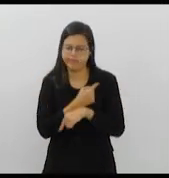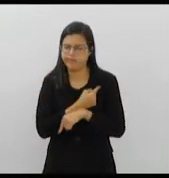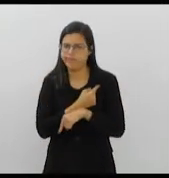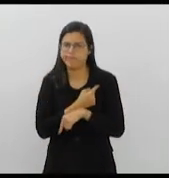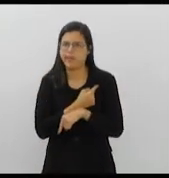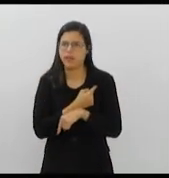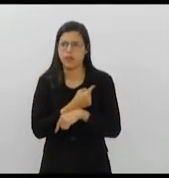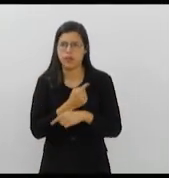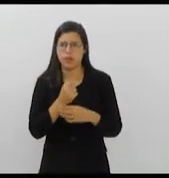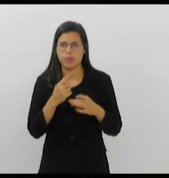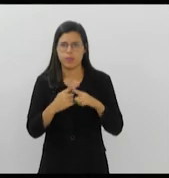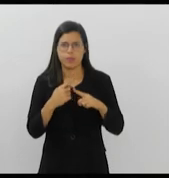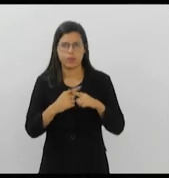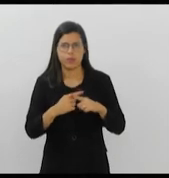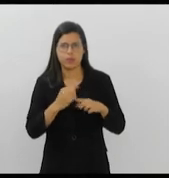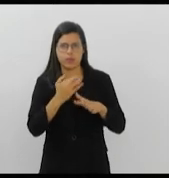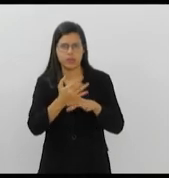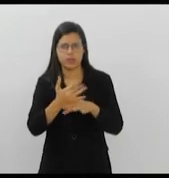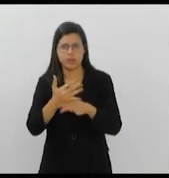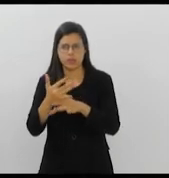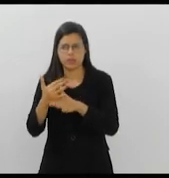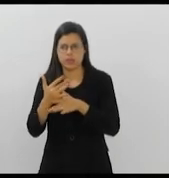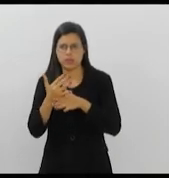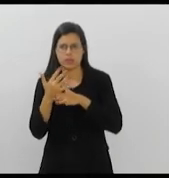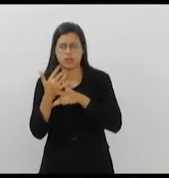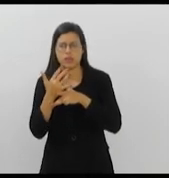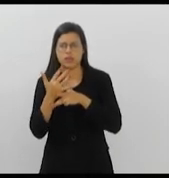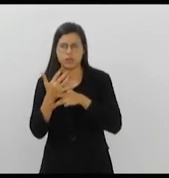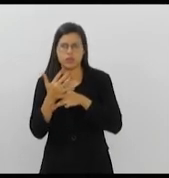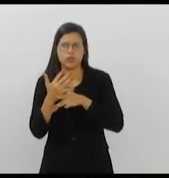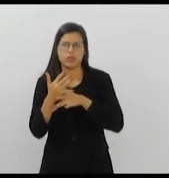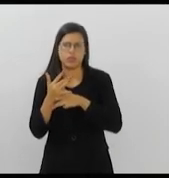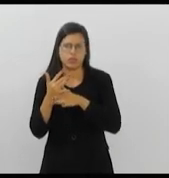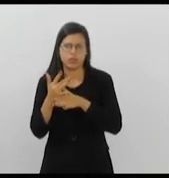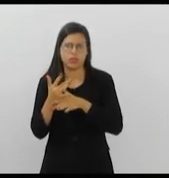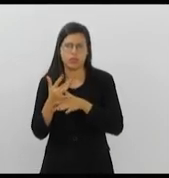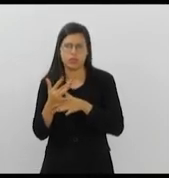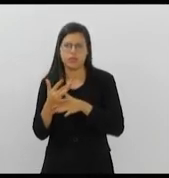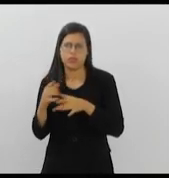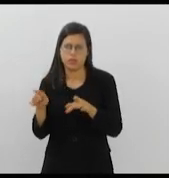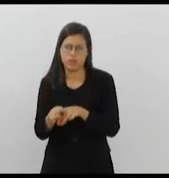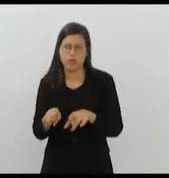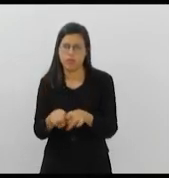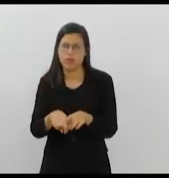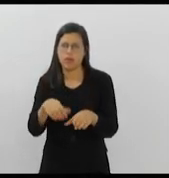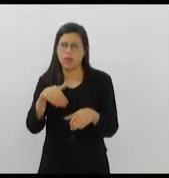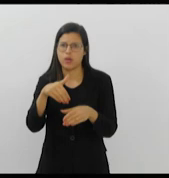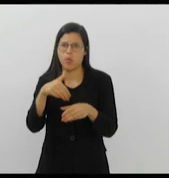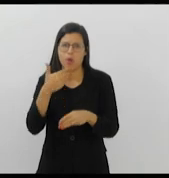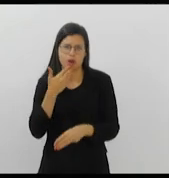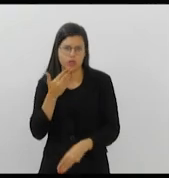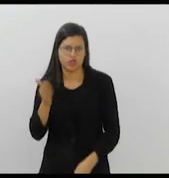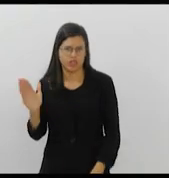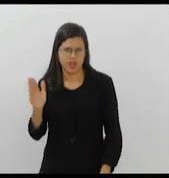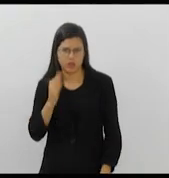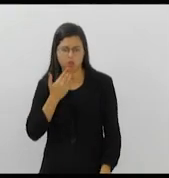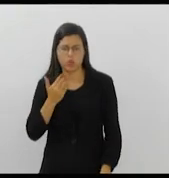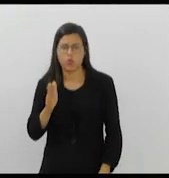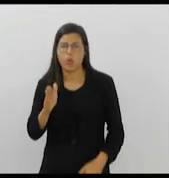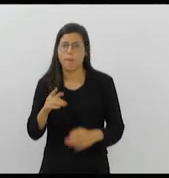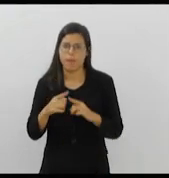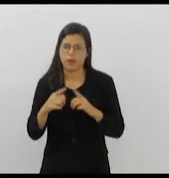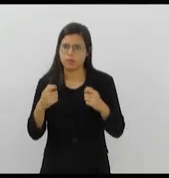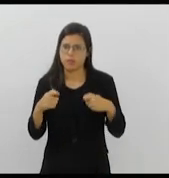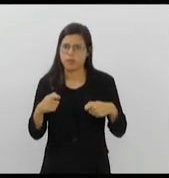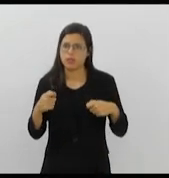mais diversos municípios entre esses candidatos, mas que tudo deveria ocorrer em